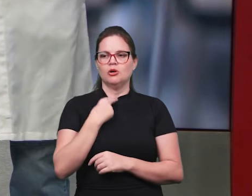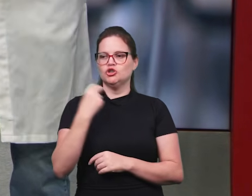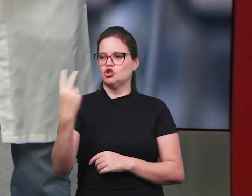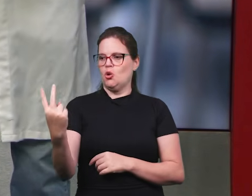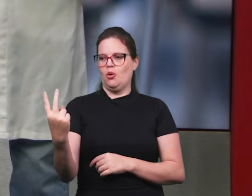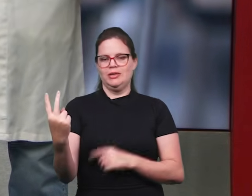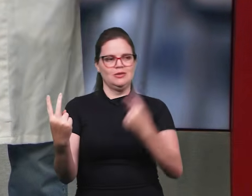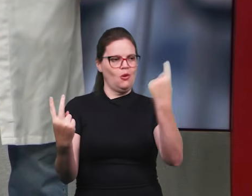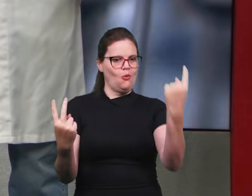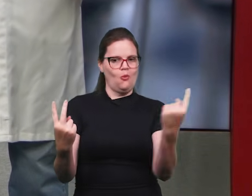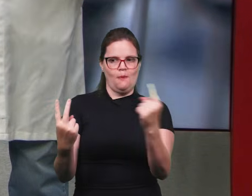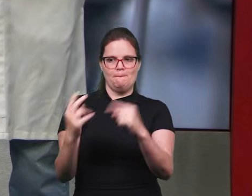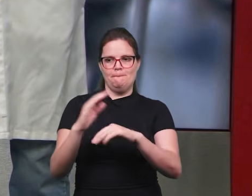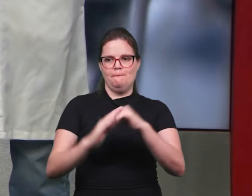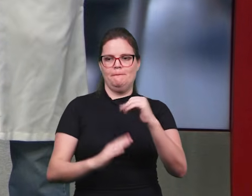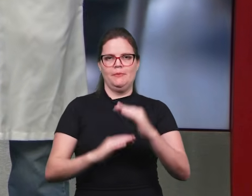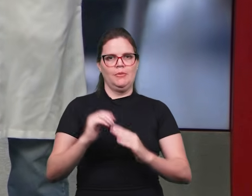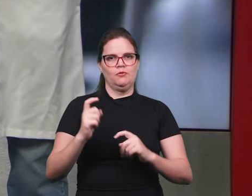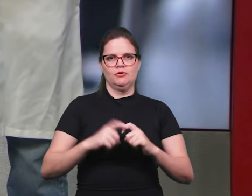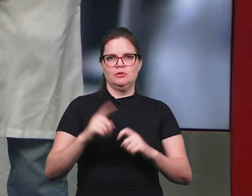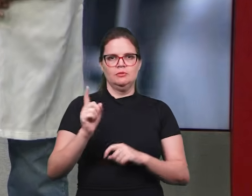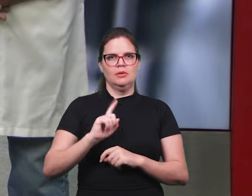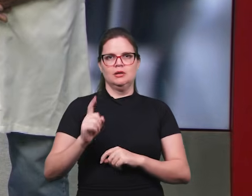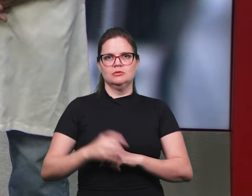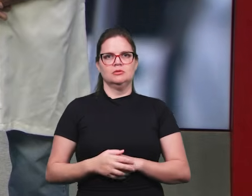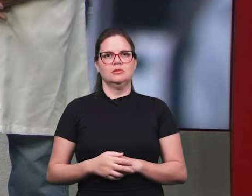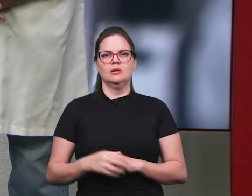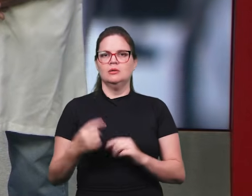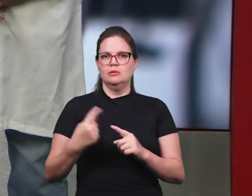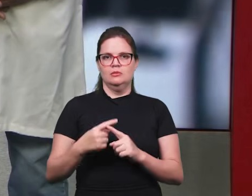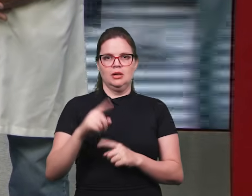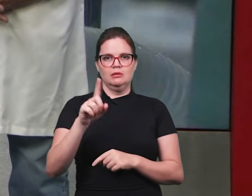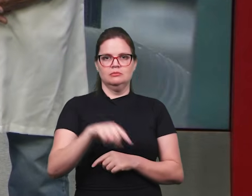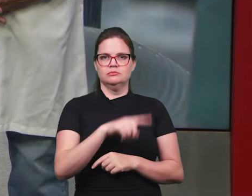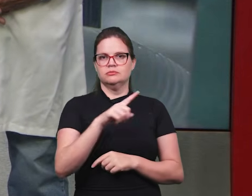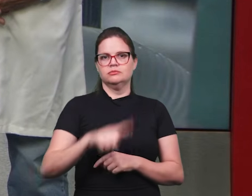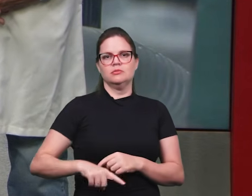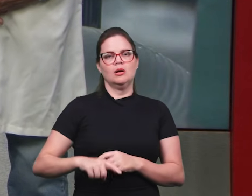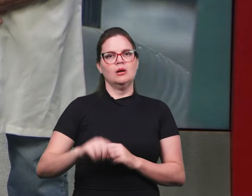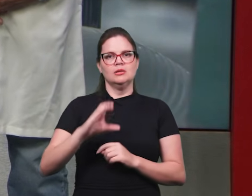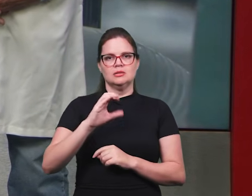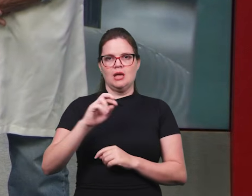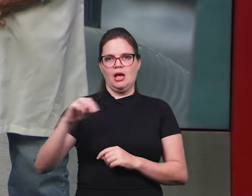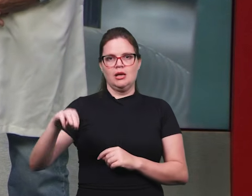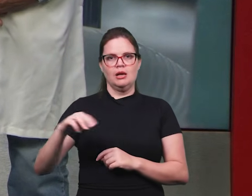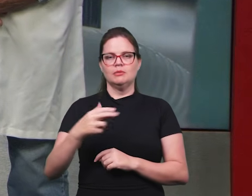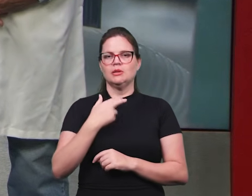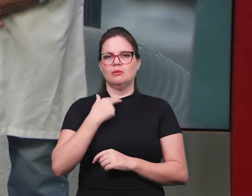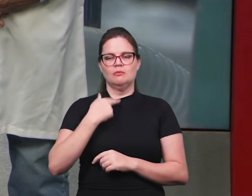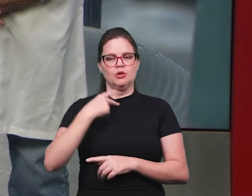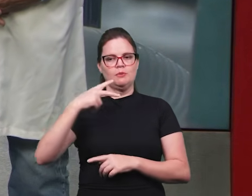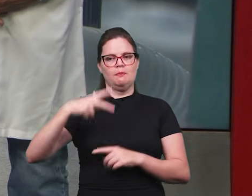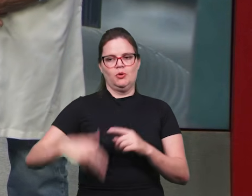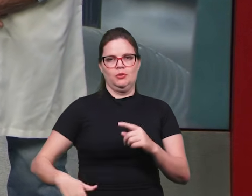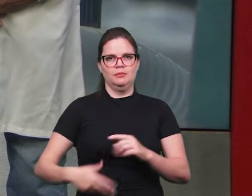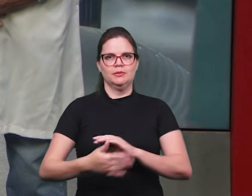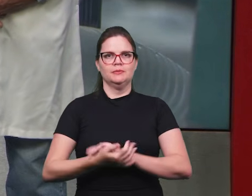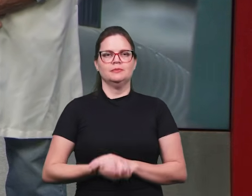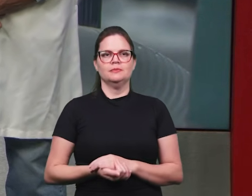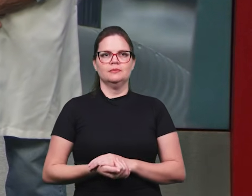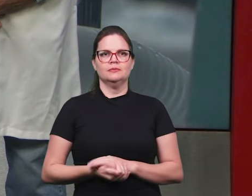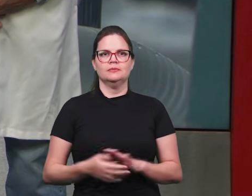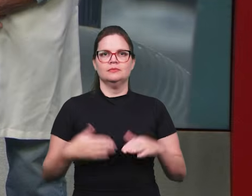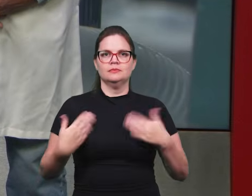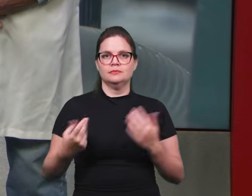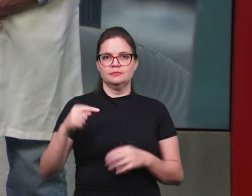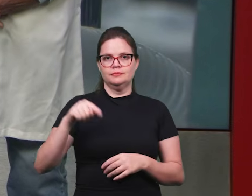mesmo tempo, de uma sala e outra. Isso é condenado e o Conselho Regional de Medicina pune exemplarmente esses